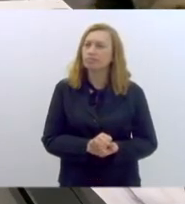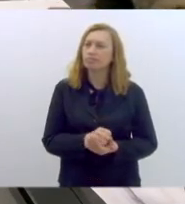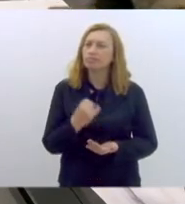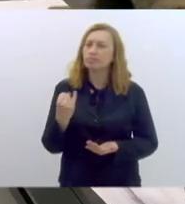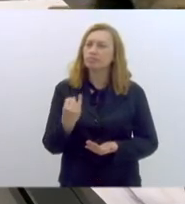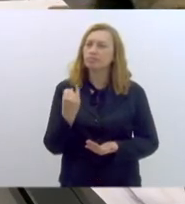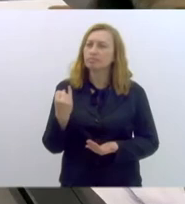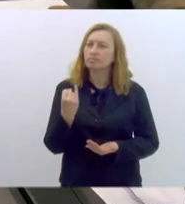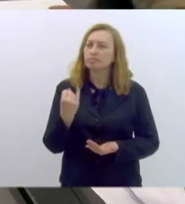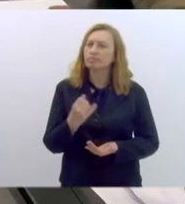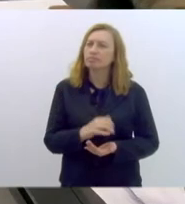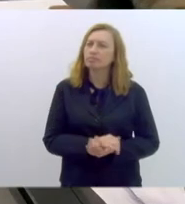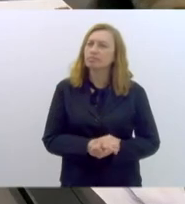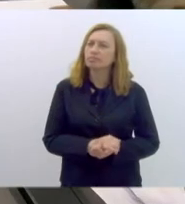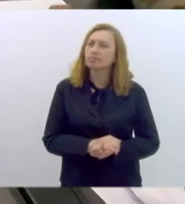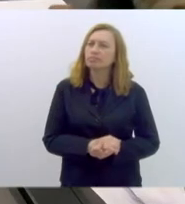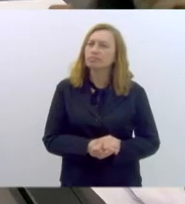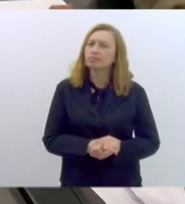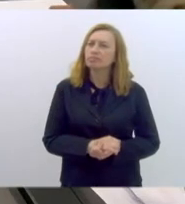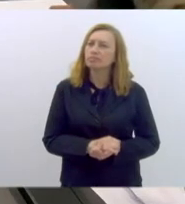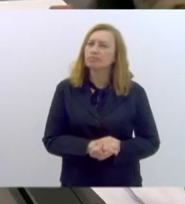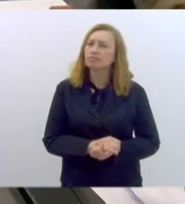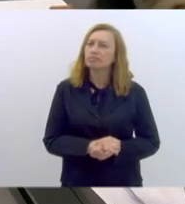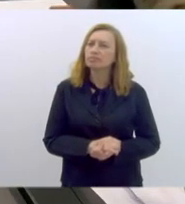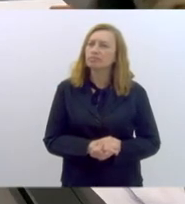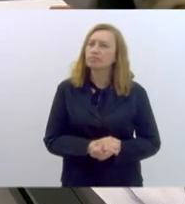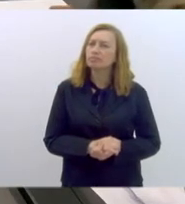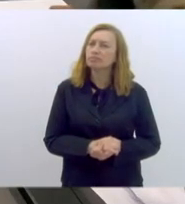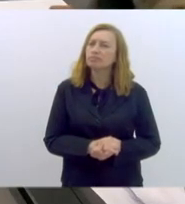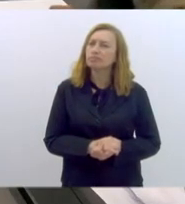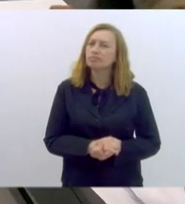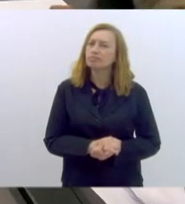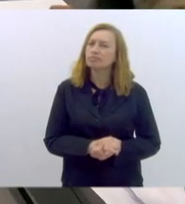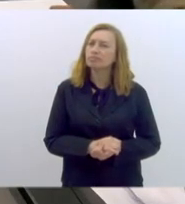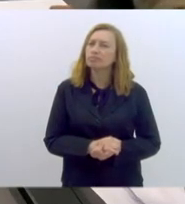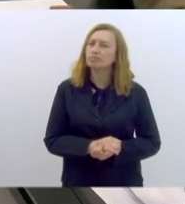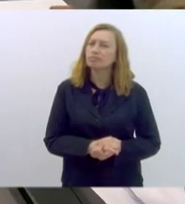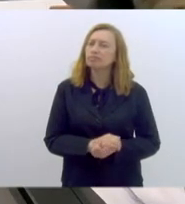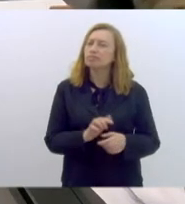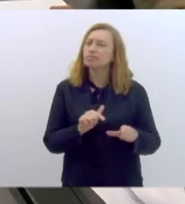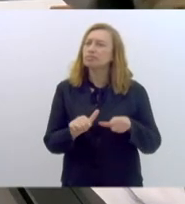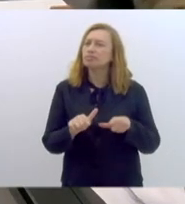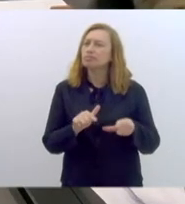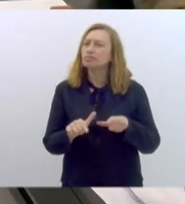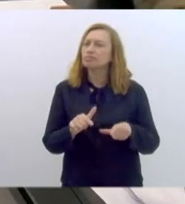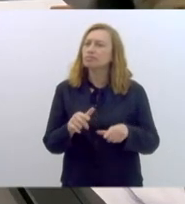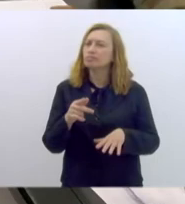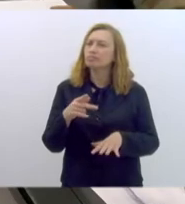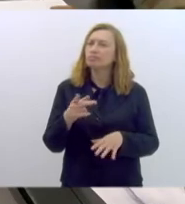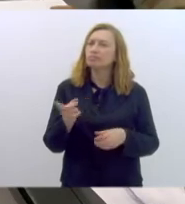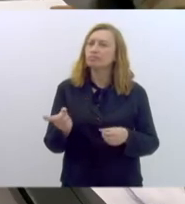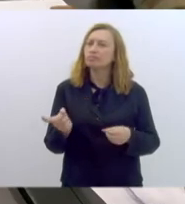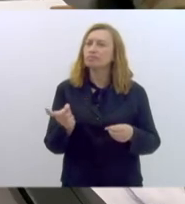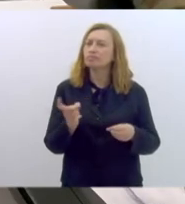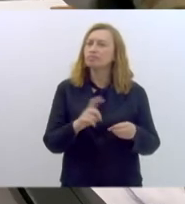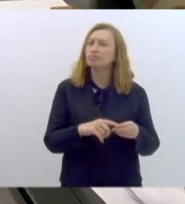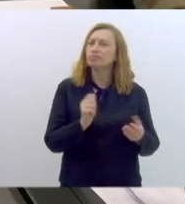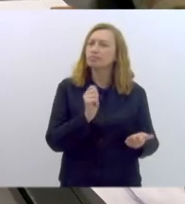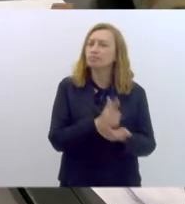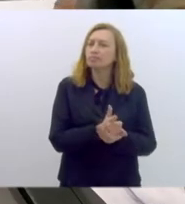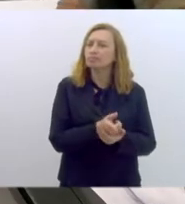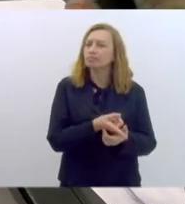relevante a gente ter... no escopo desses trabalhos, a gente está falando de voltar a pagar a dívida,